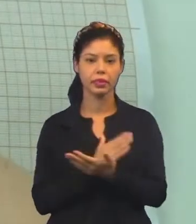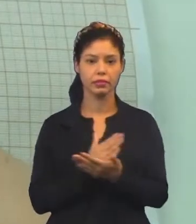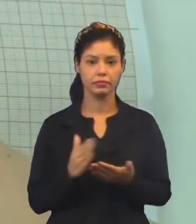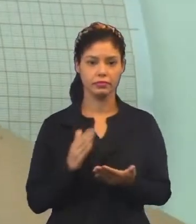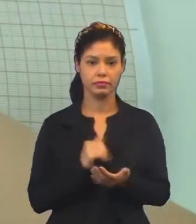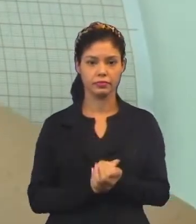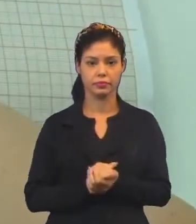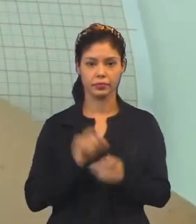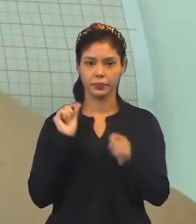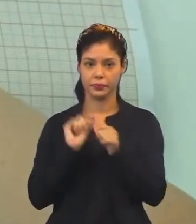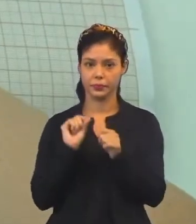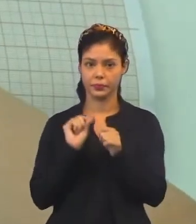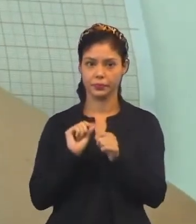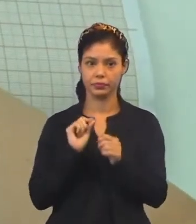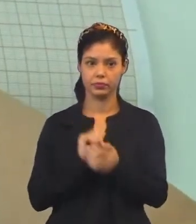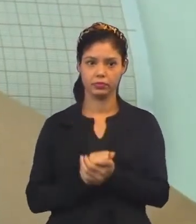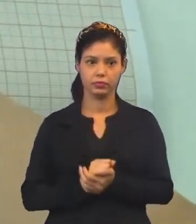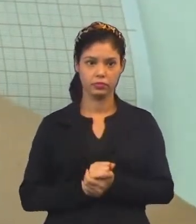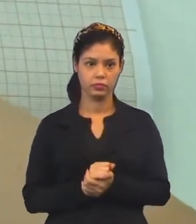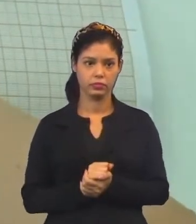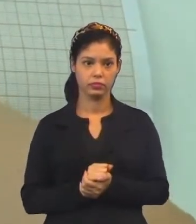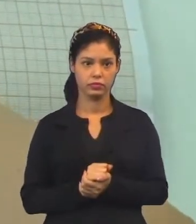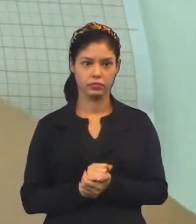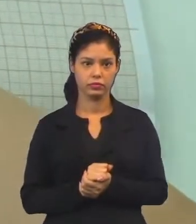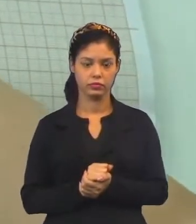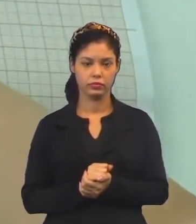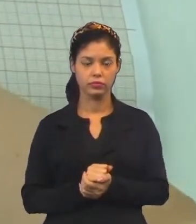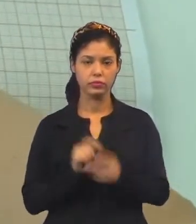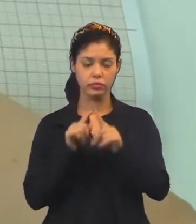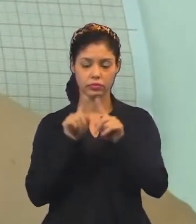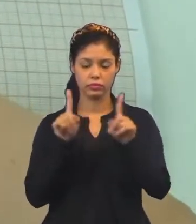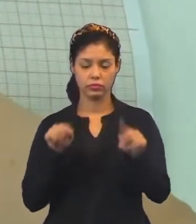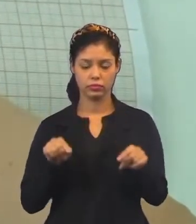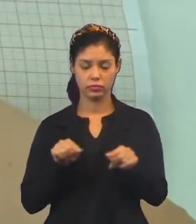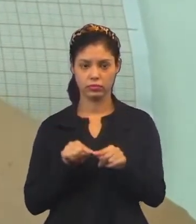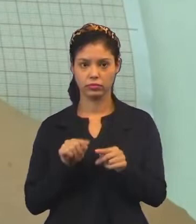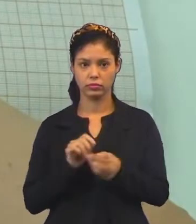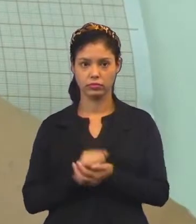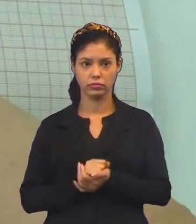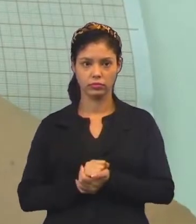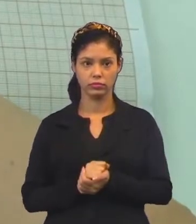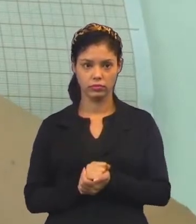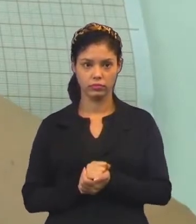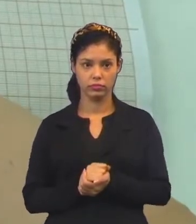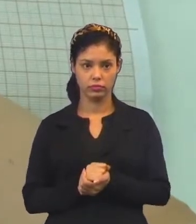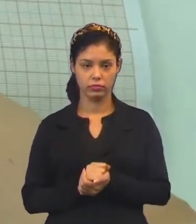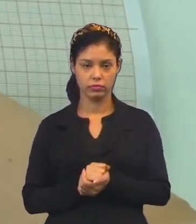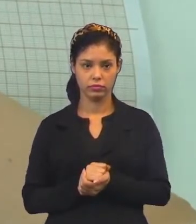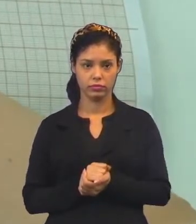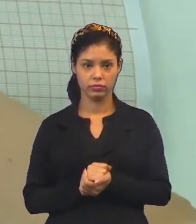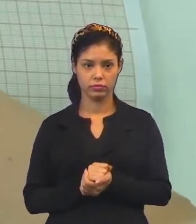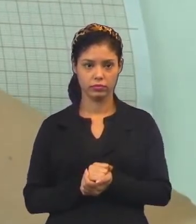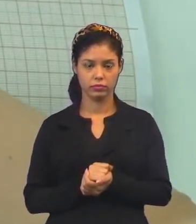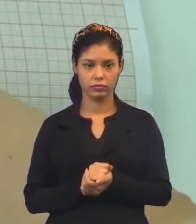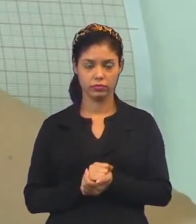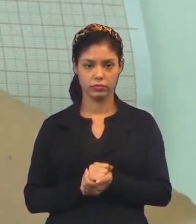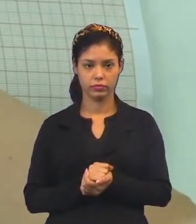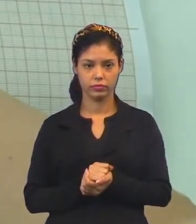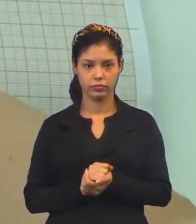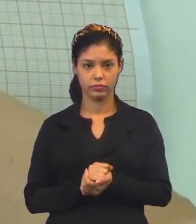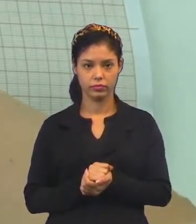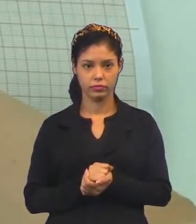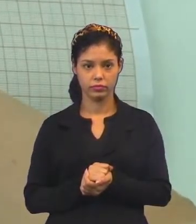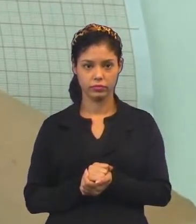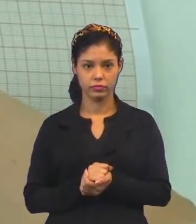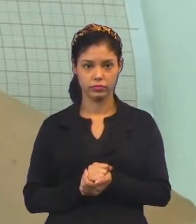começar, nós vamos fazer aqui um quadrado. Certinho? Nós vamos fazer um quadrado. Vou